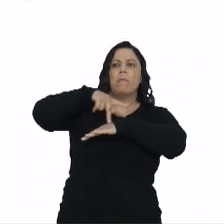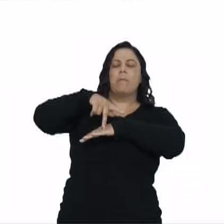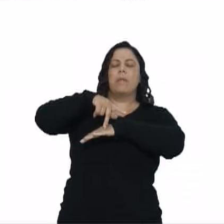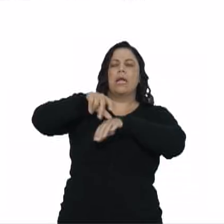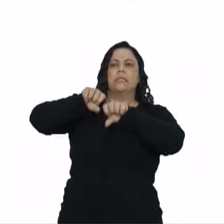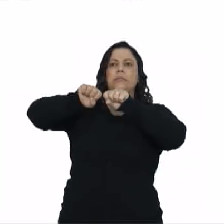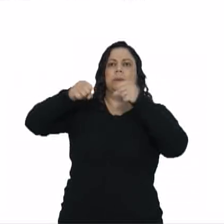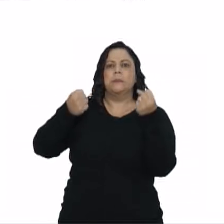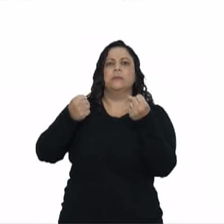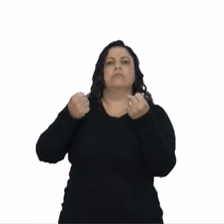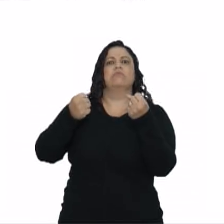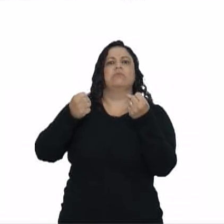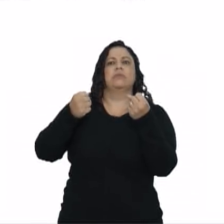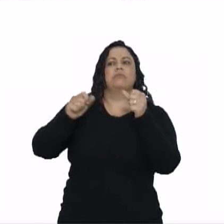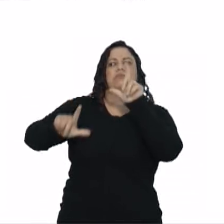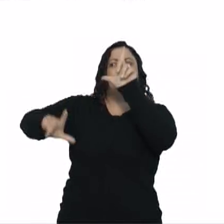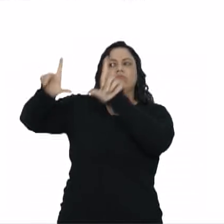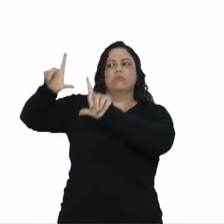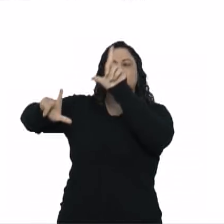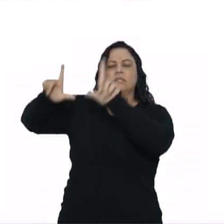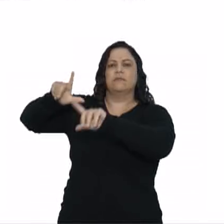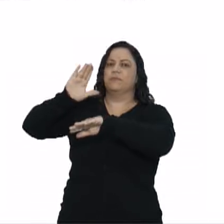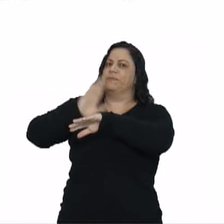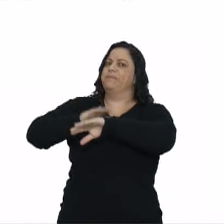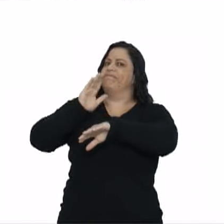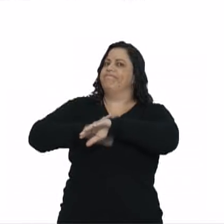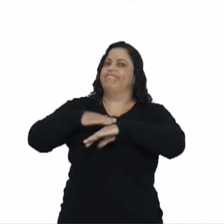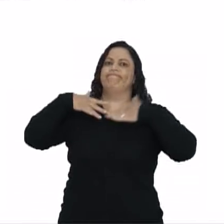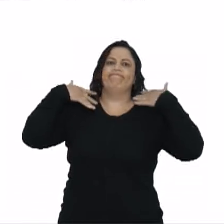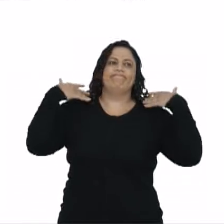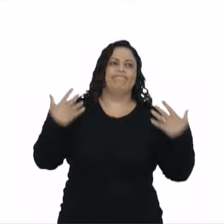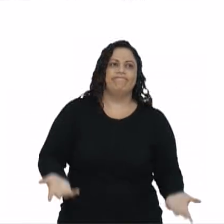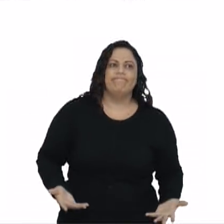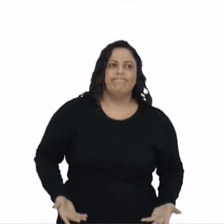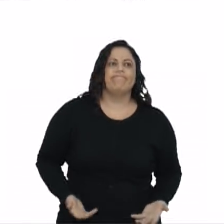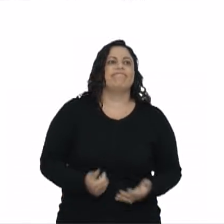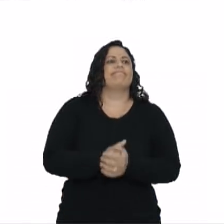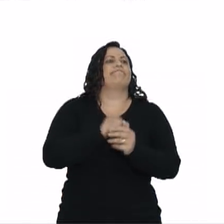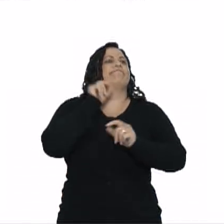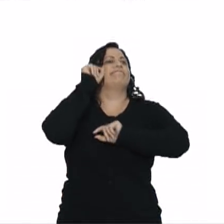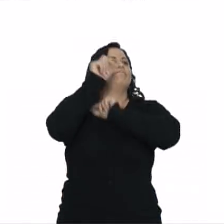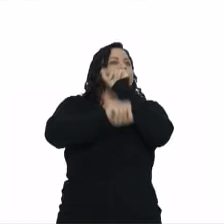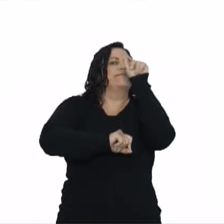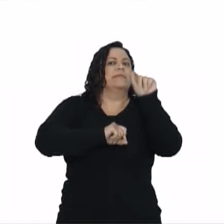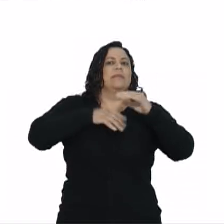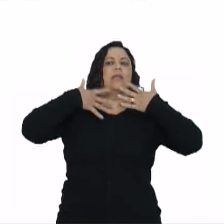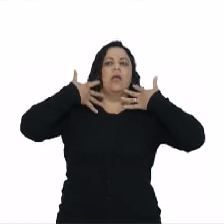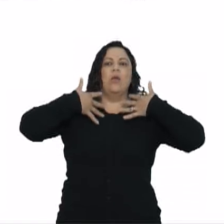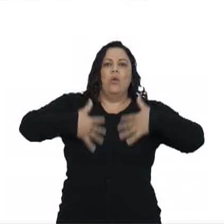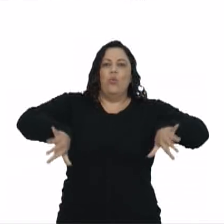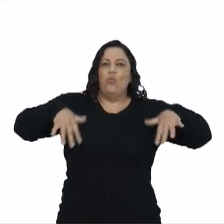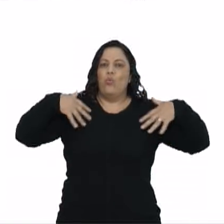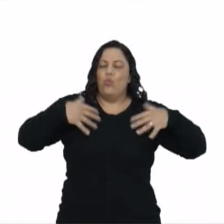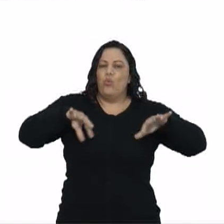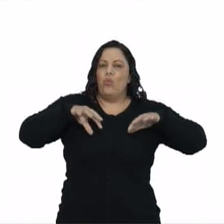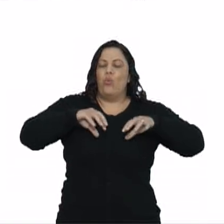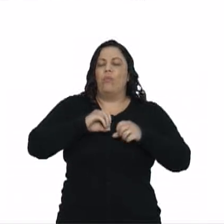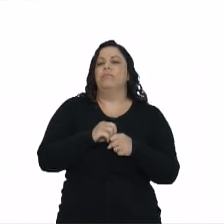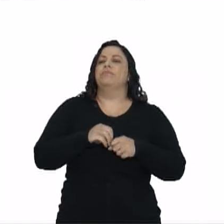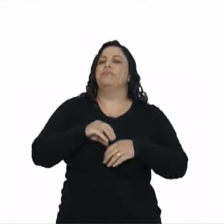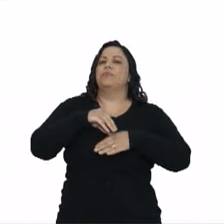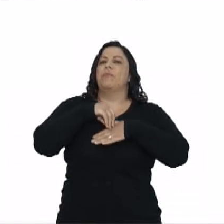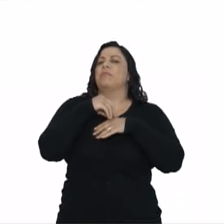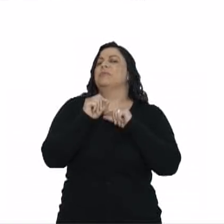indeterminado. Causa vista, principalmente para aquele menino sem imaginação, totalmente viciado na telinha.